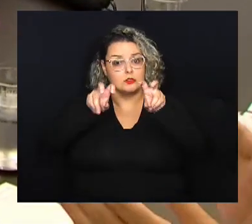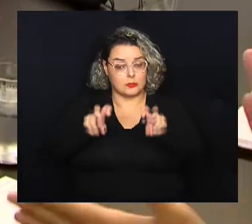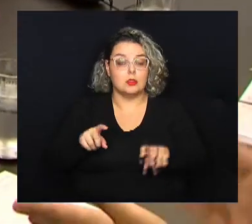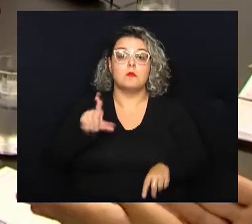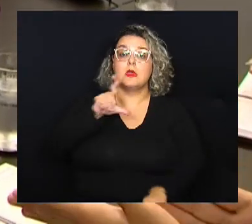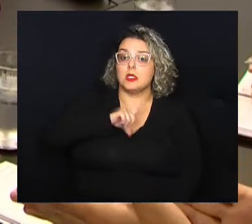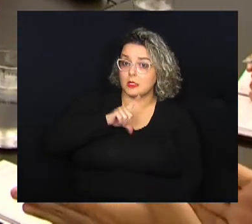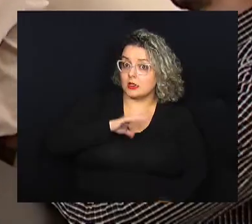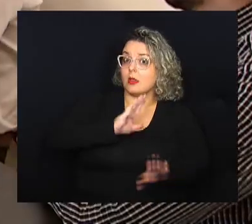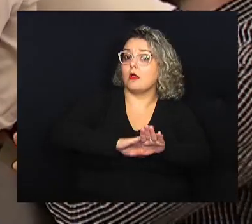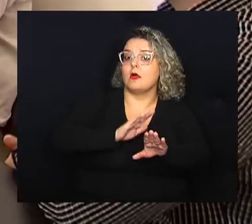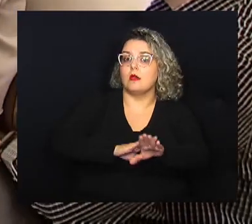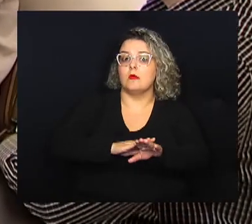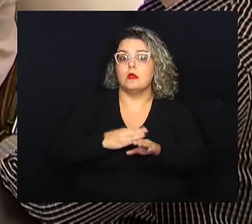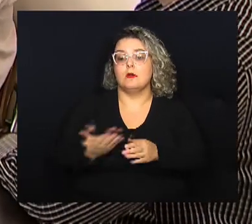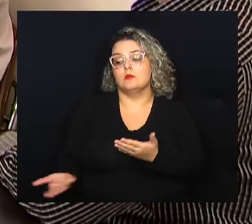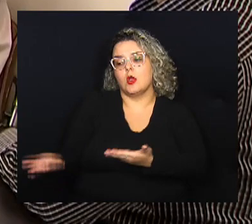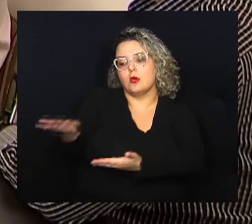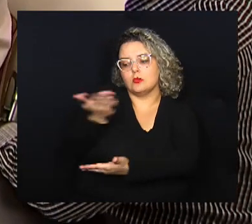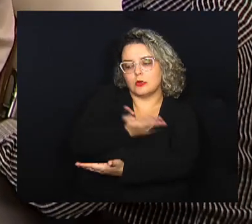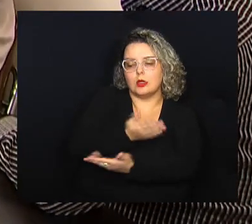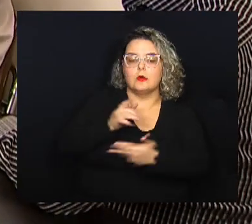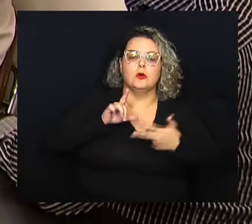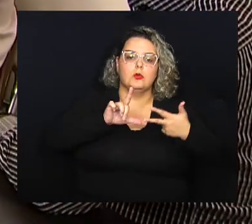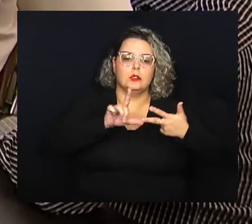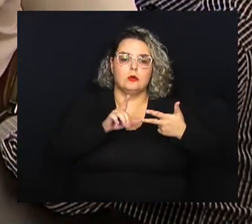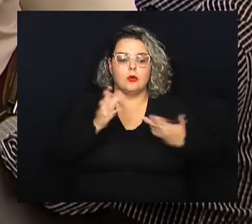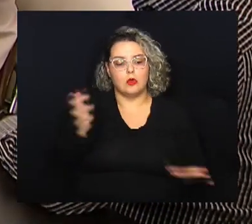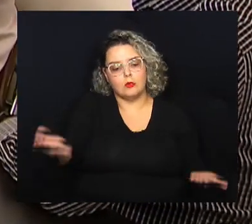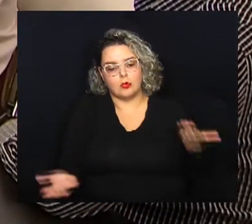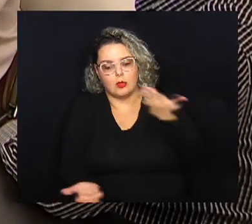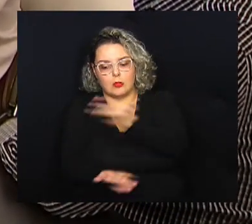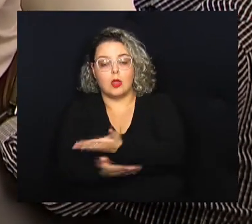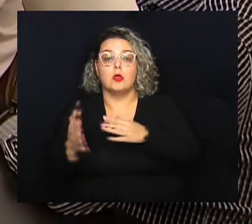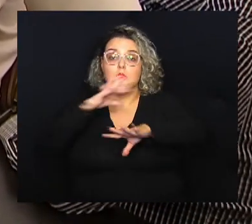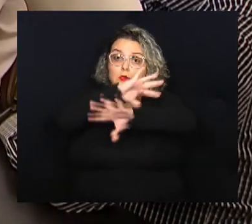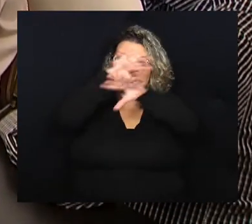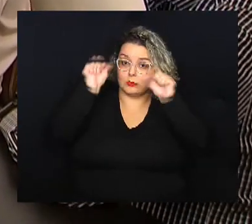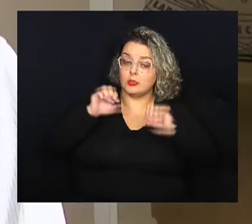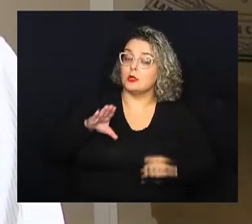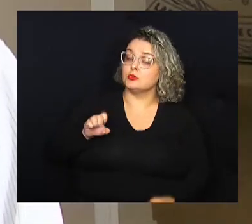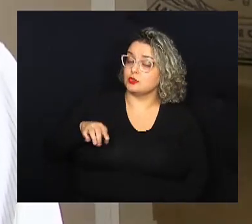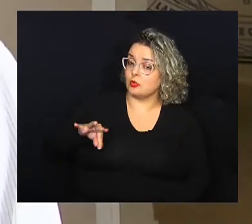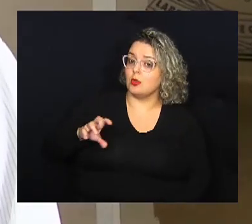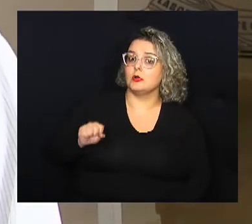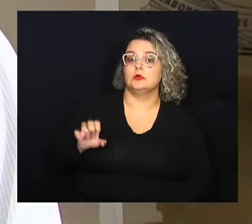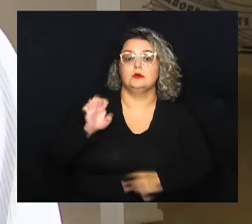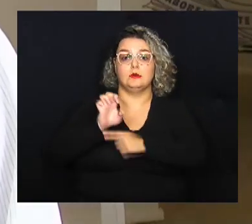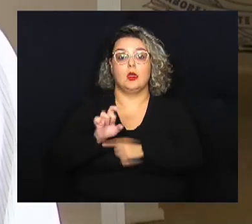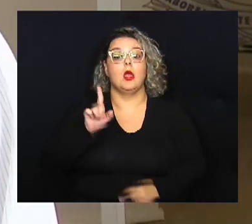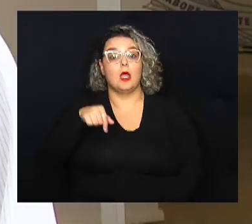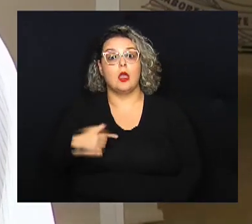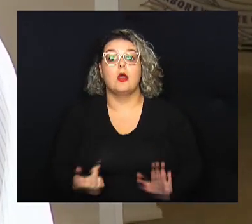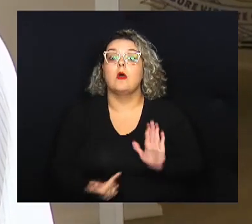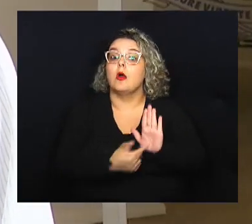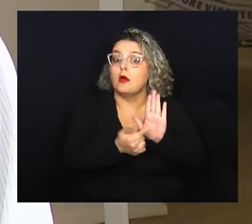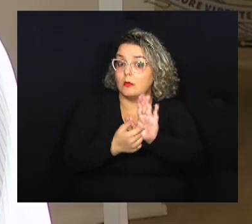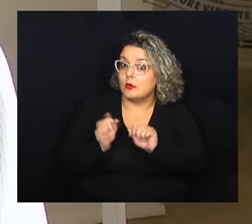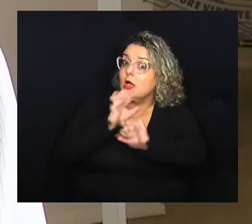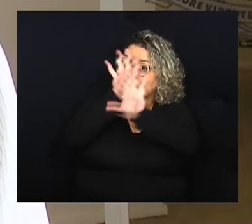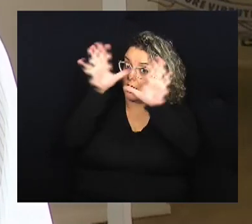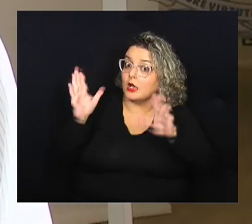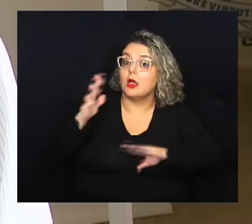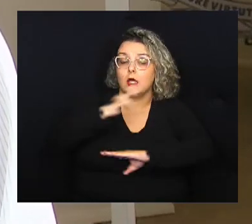função de fazer a ponte entre o Poder Legislativo e o Tribunal de Contas do Estado. É uma demonstração clara de que a Câmara de